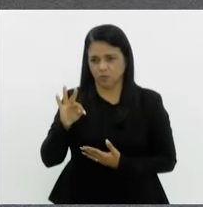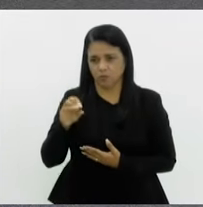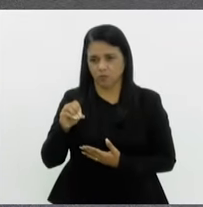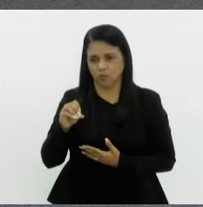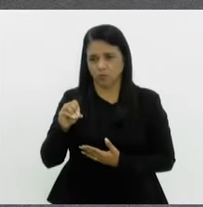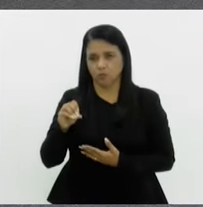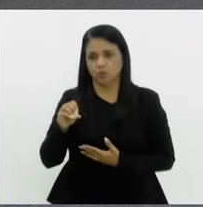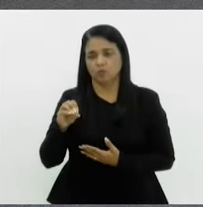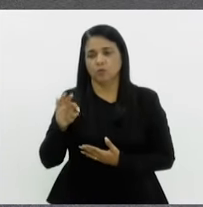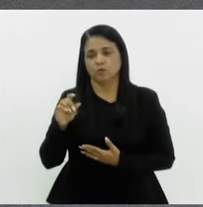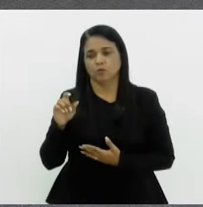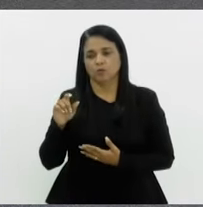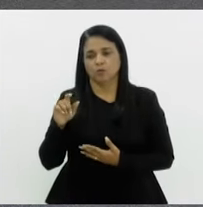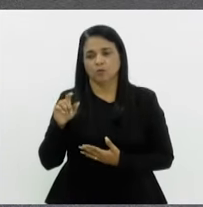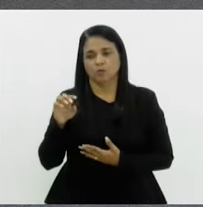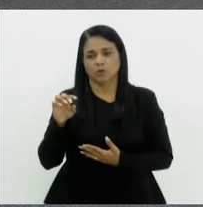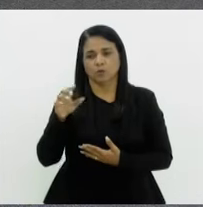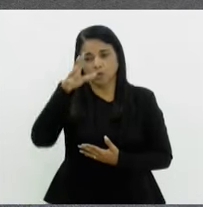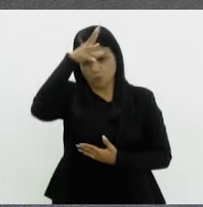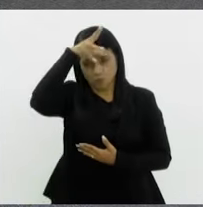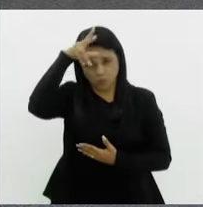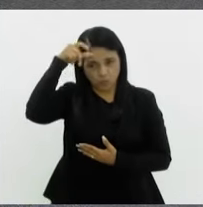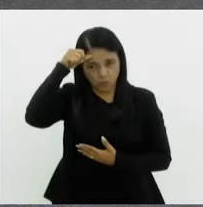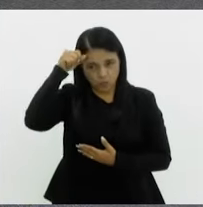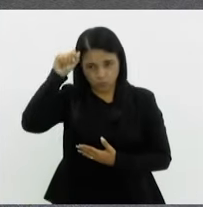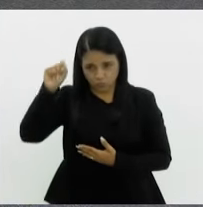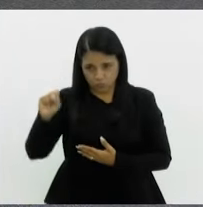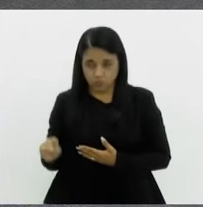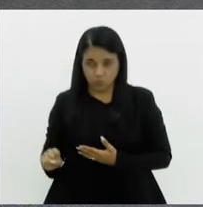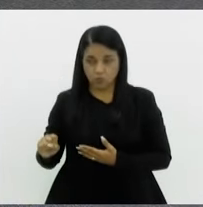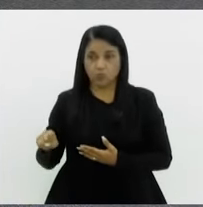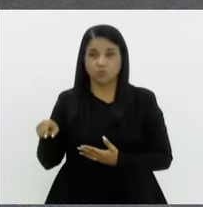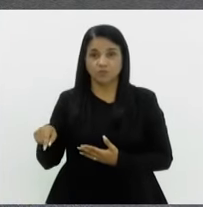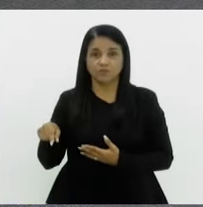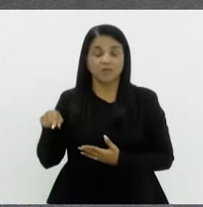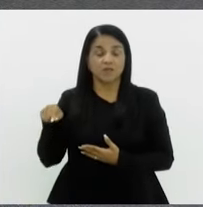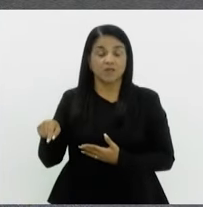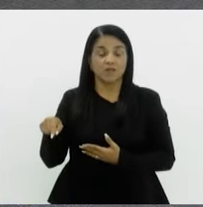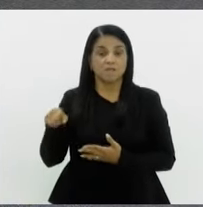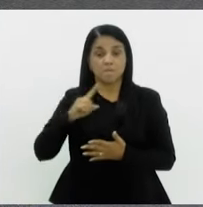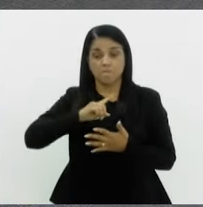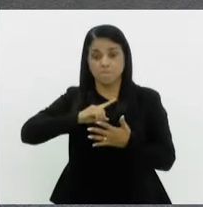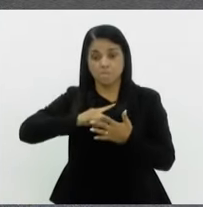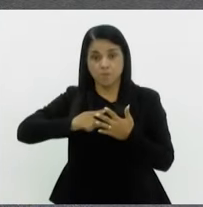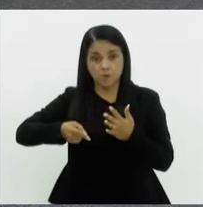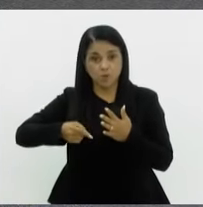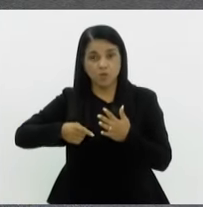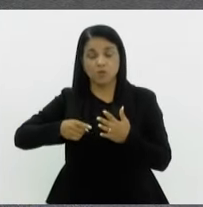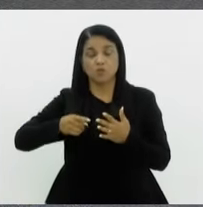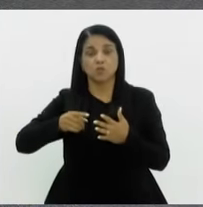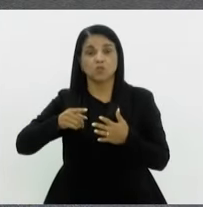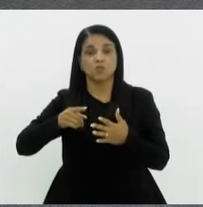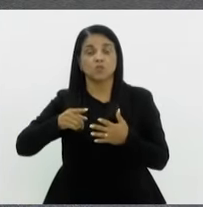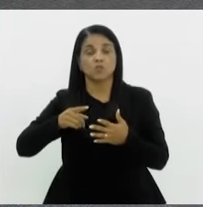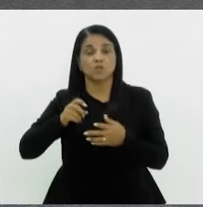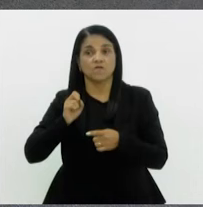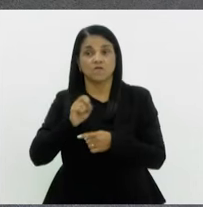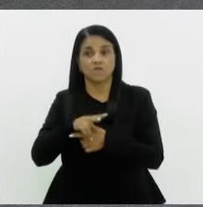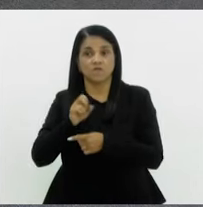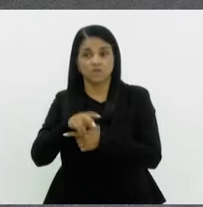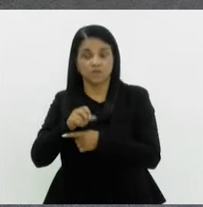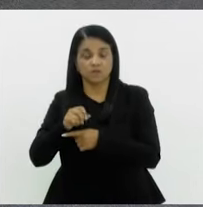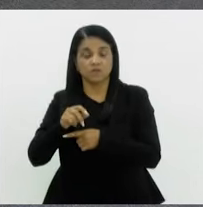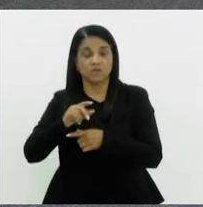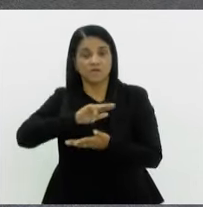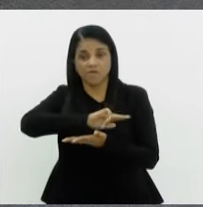chamado 2,4-D, que é o pior de todos que tem no mundo, proibido em diversos países. Eu vi a, né, matéria.